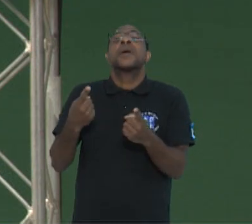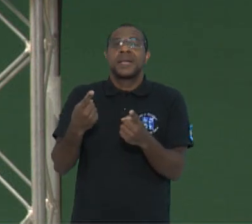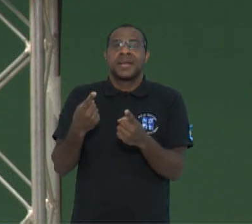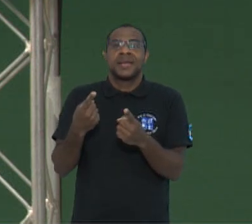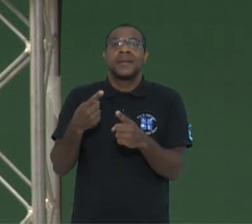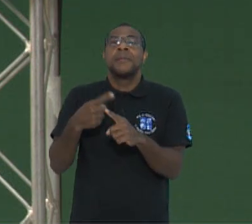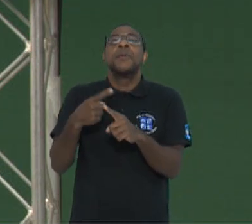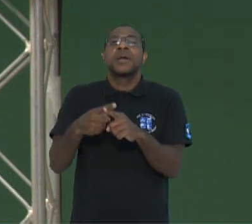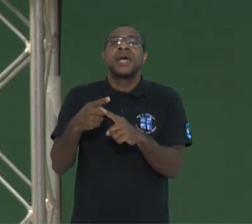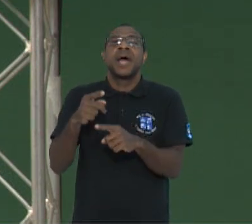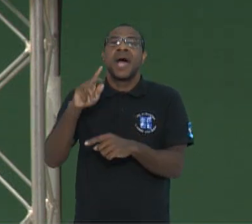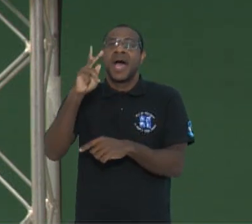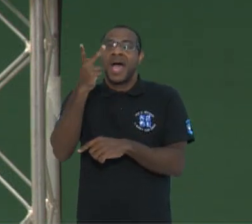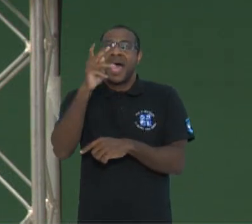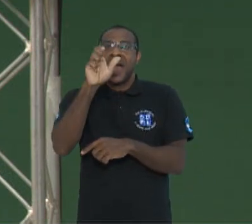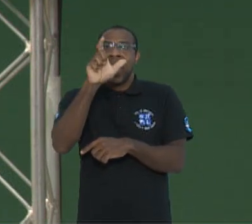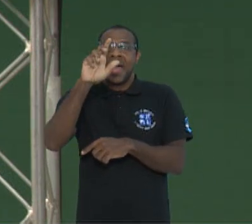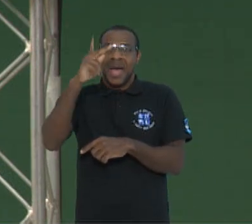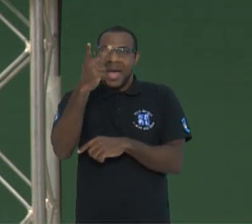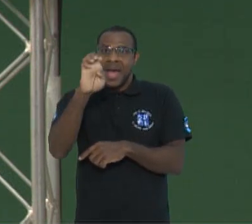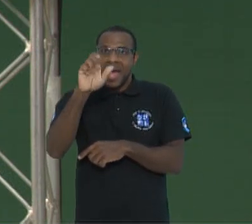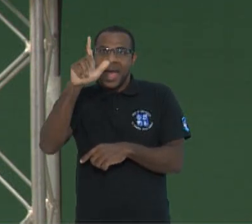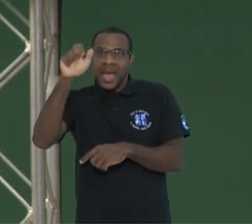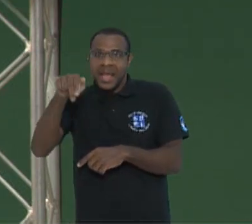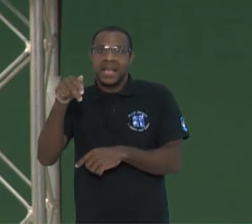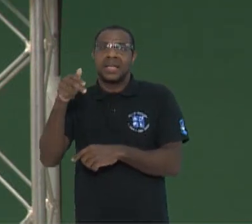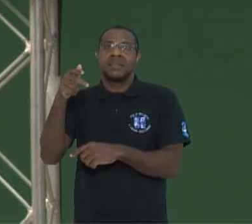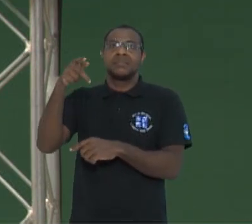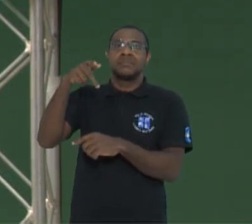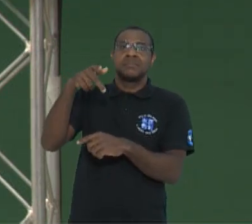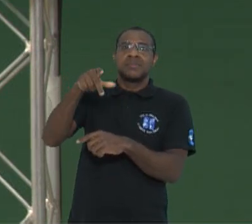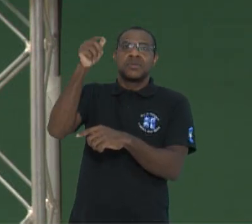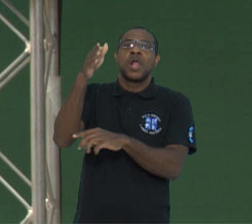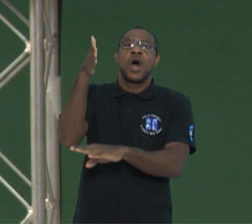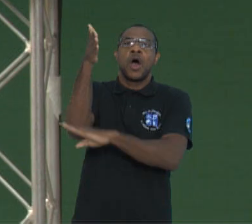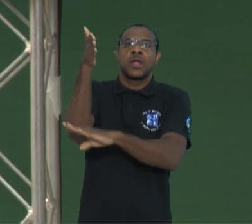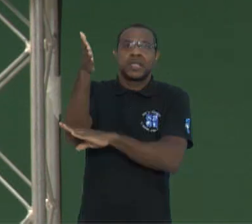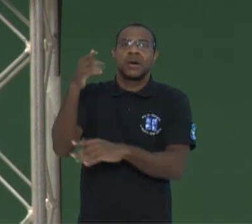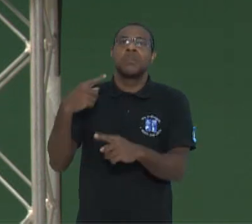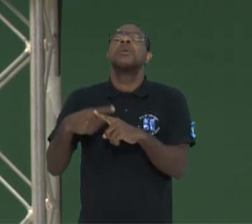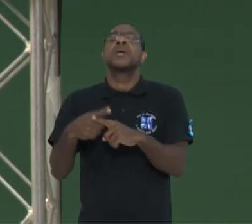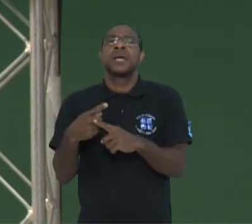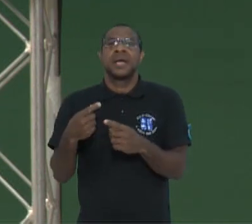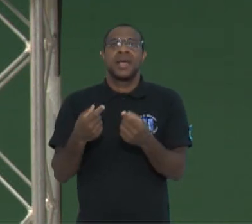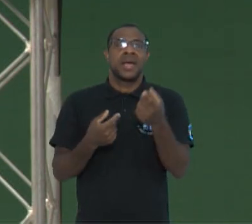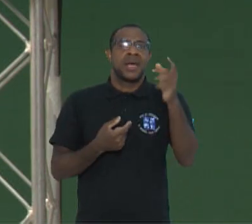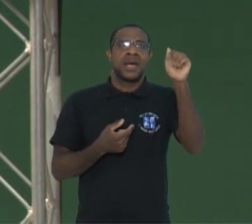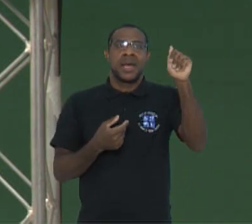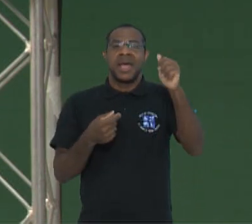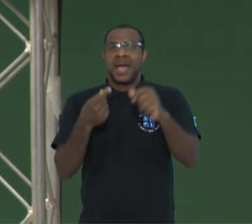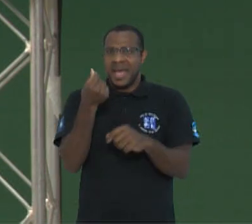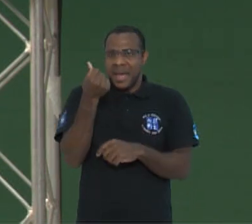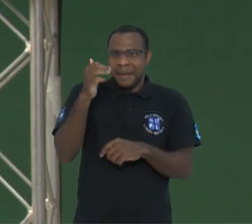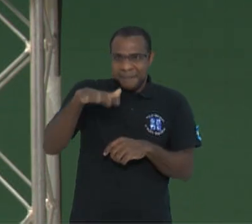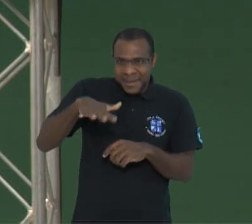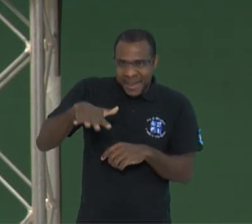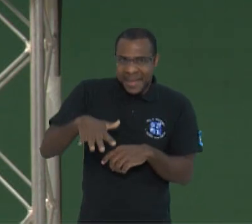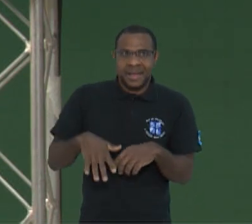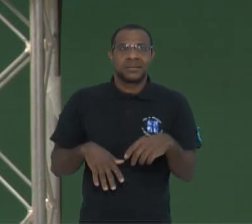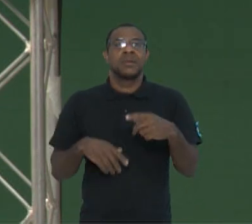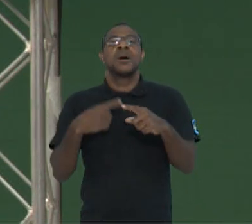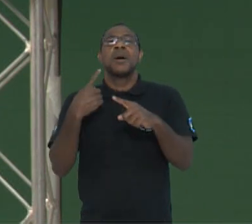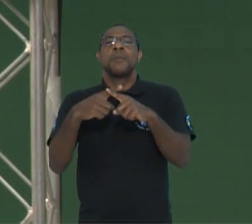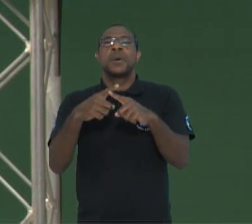e confortável. Because it's feature a pool and it's modern. Porque tinha uma piscina e era